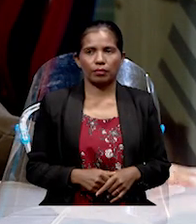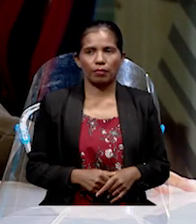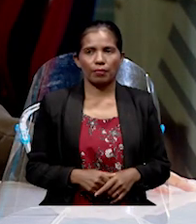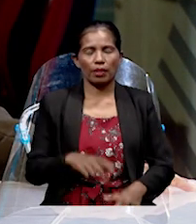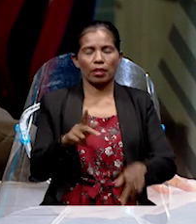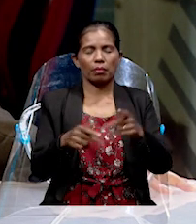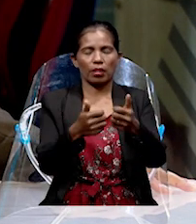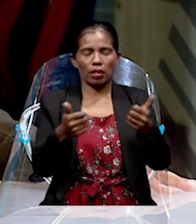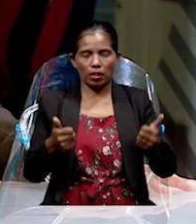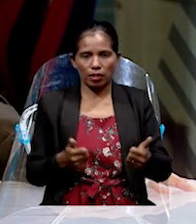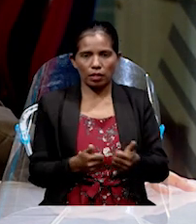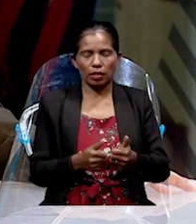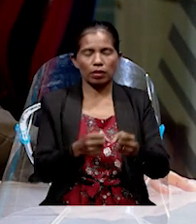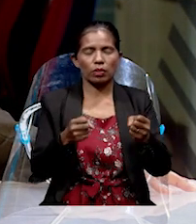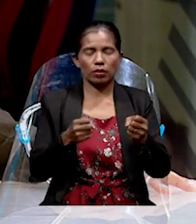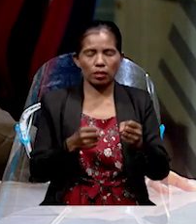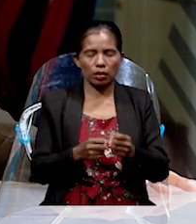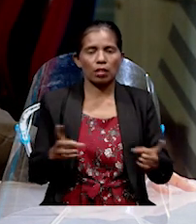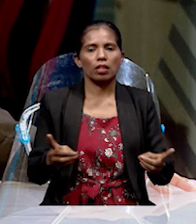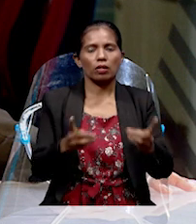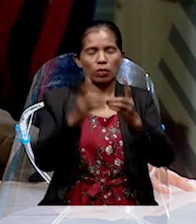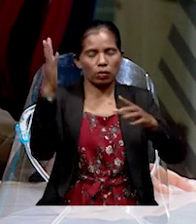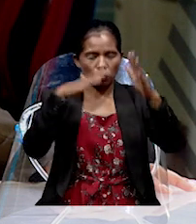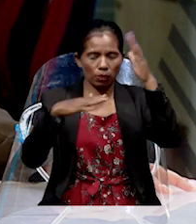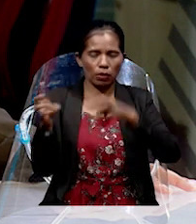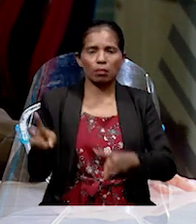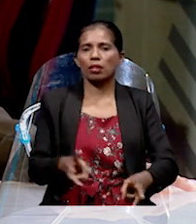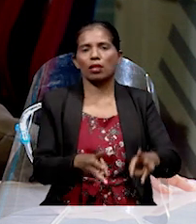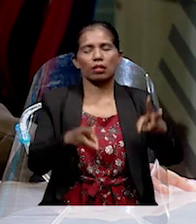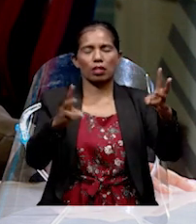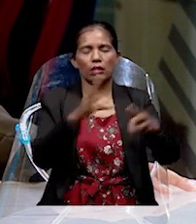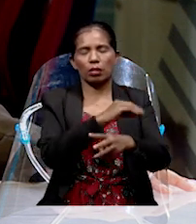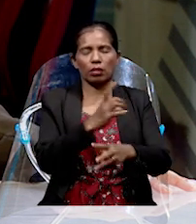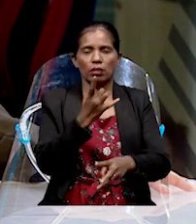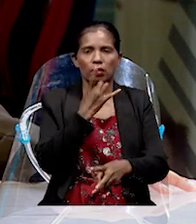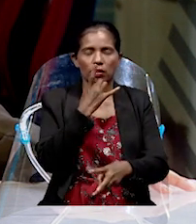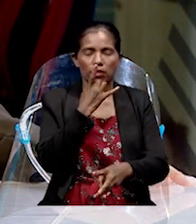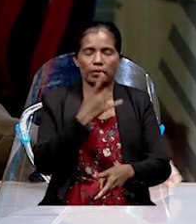Comunidade Aldeia Tabulace Suco Seloi Crai que enfrenta problema estrada no eletricidade.